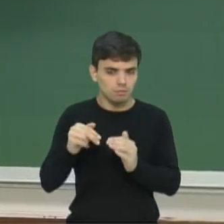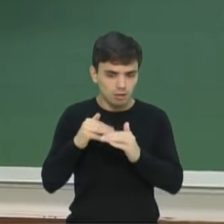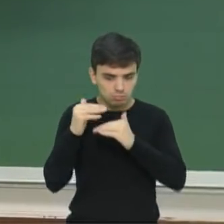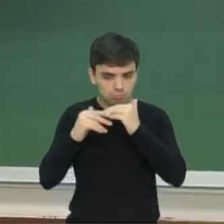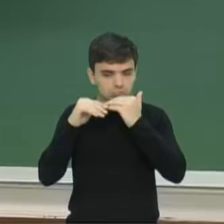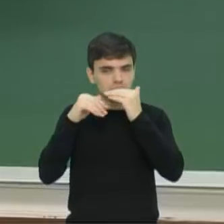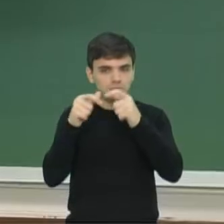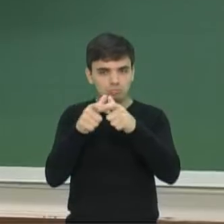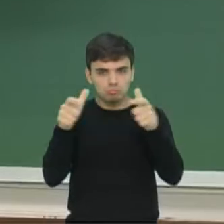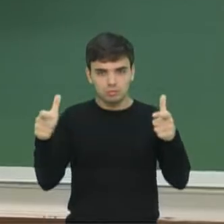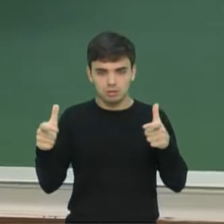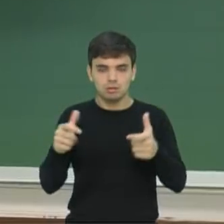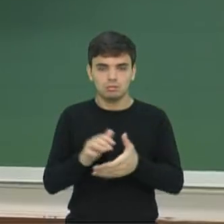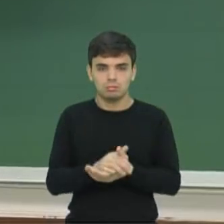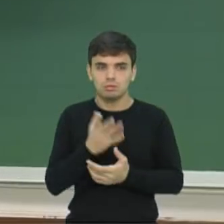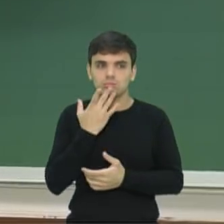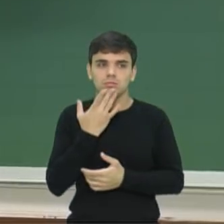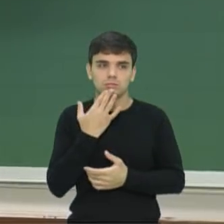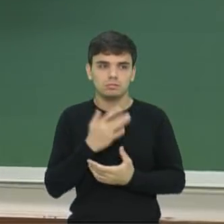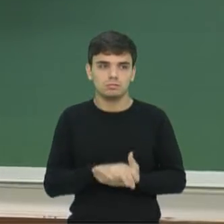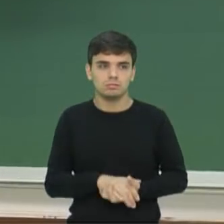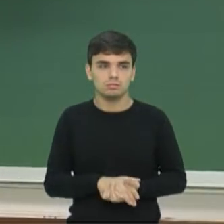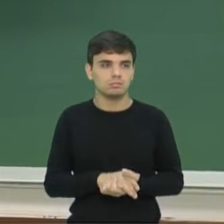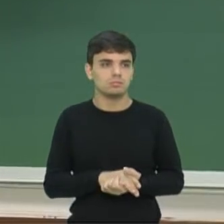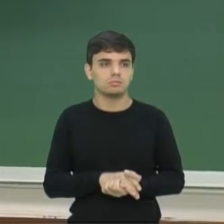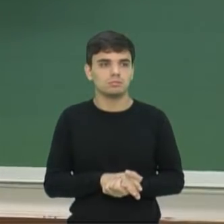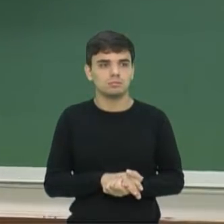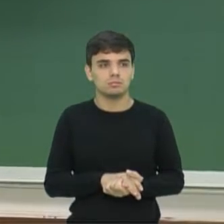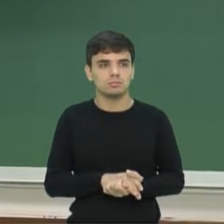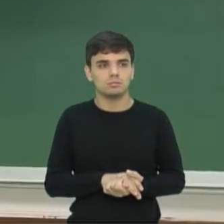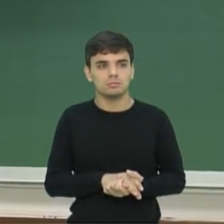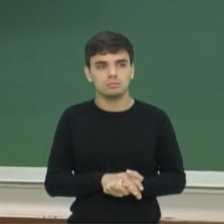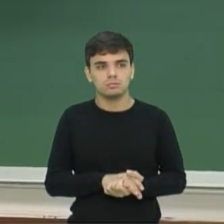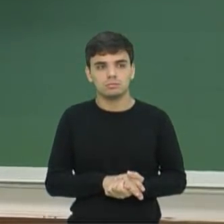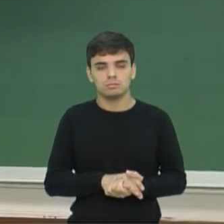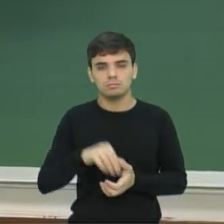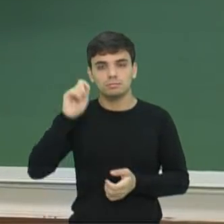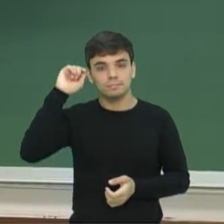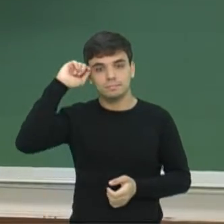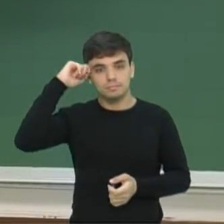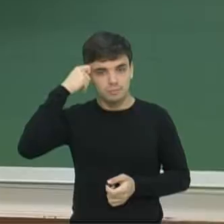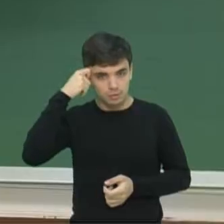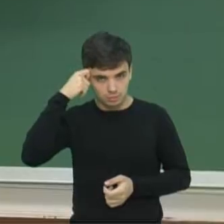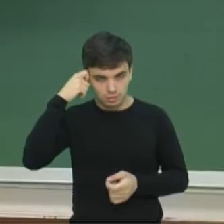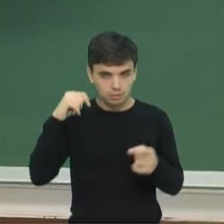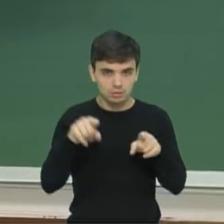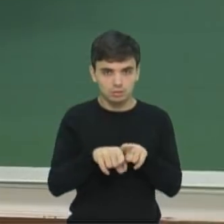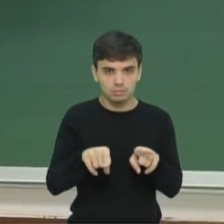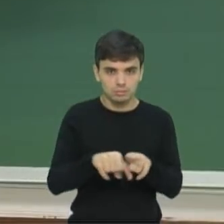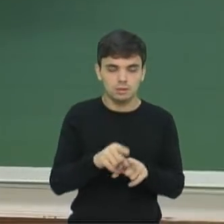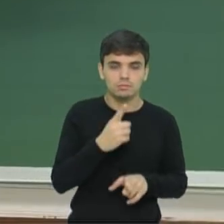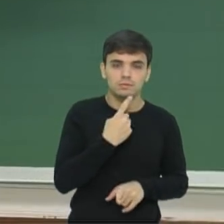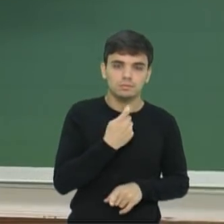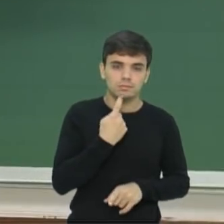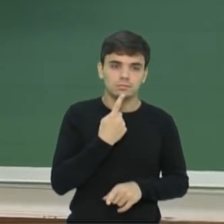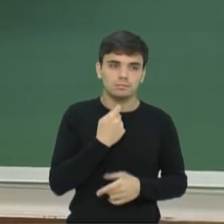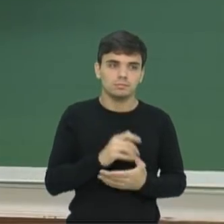aumentando a coloração vermelha. Então temos graduadas preta e graduação superior